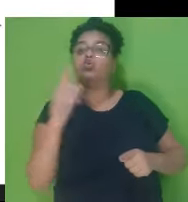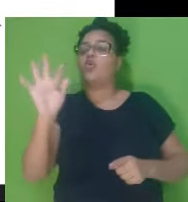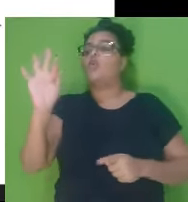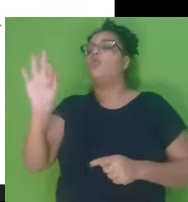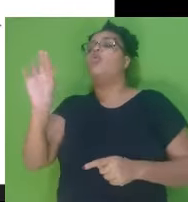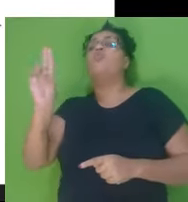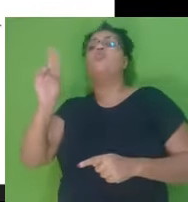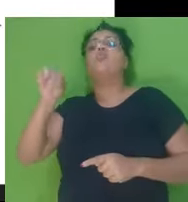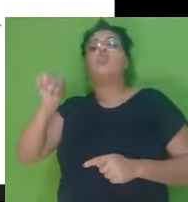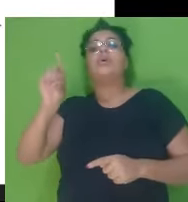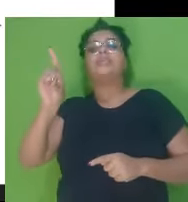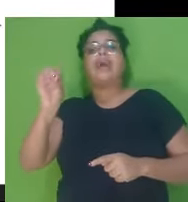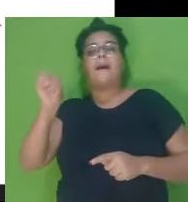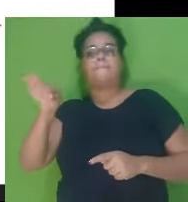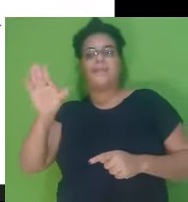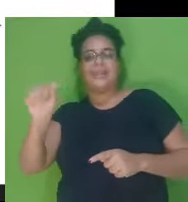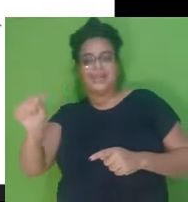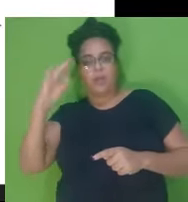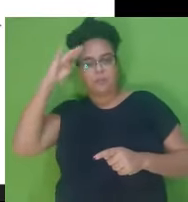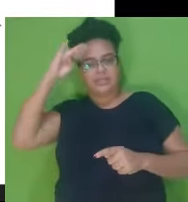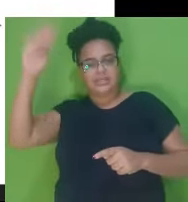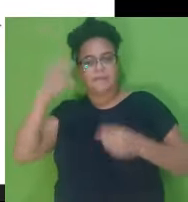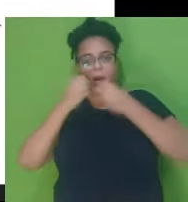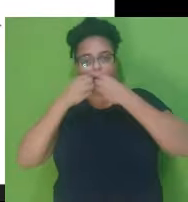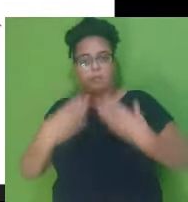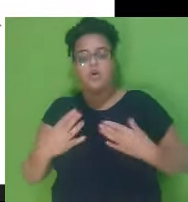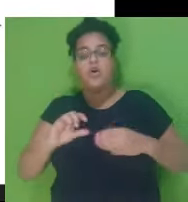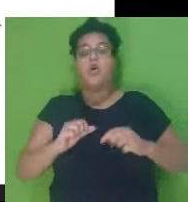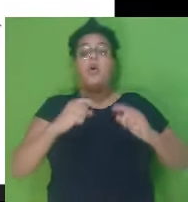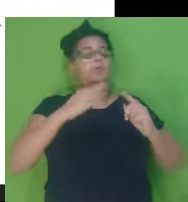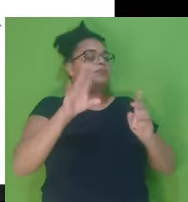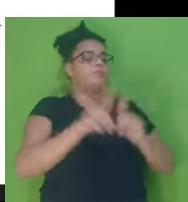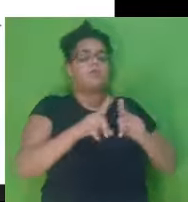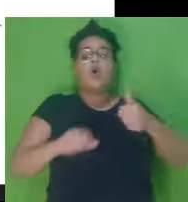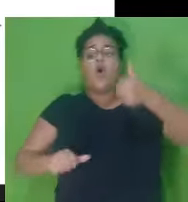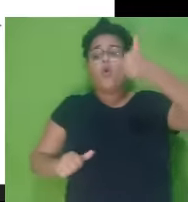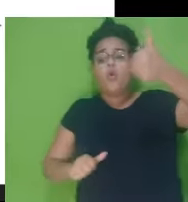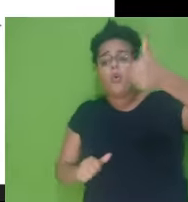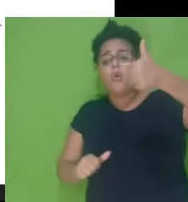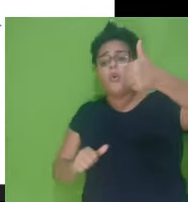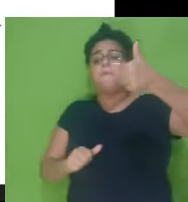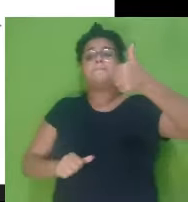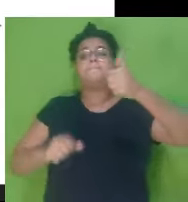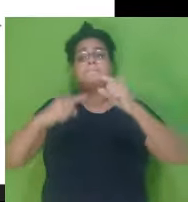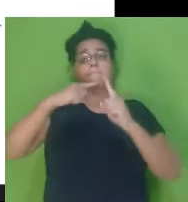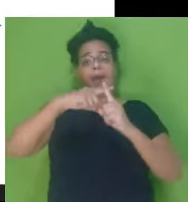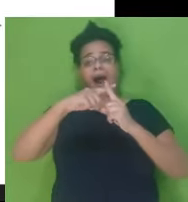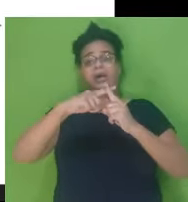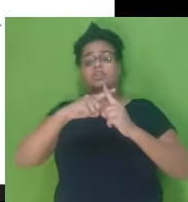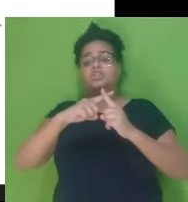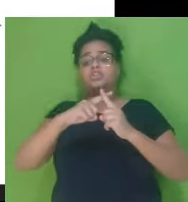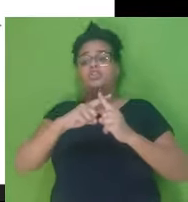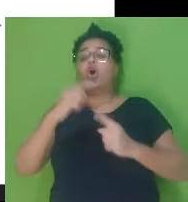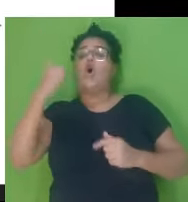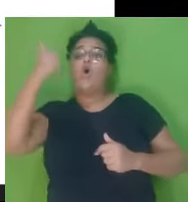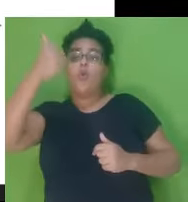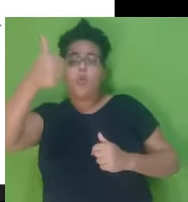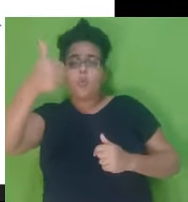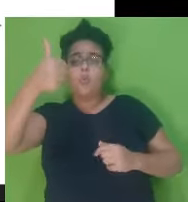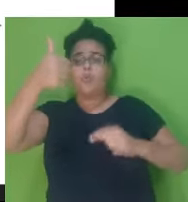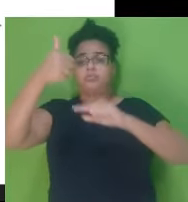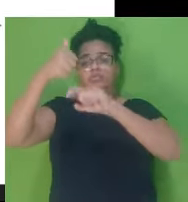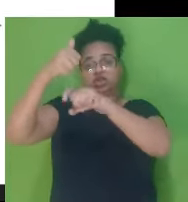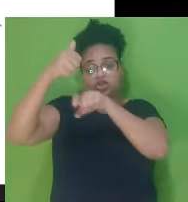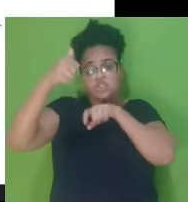fundamental. É o limite de 1 mais 1 sobre x elevado a x, quando